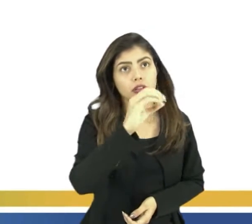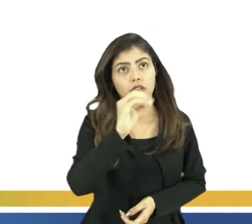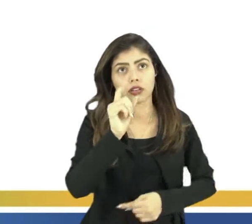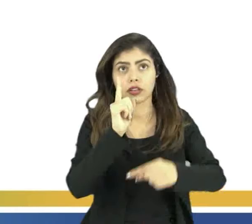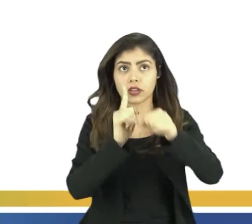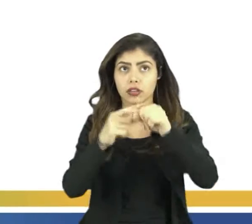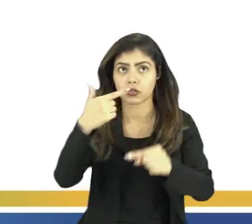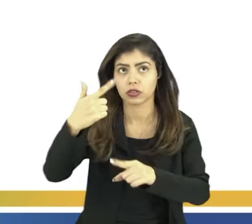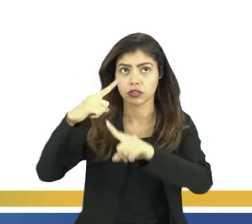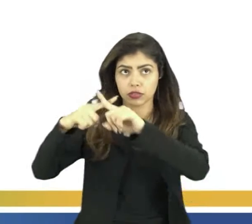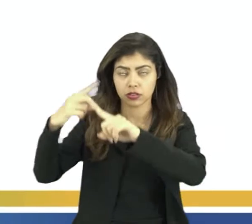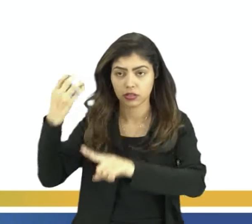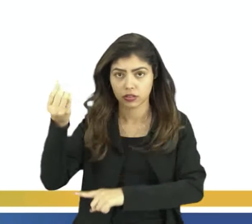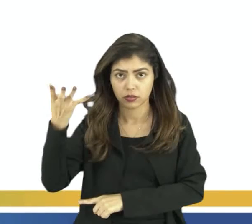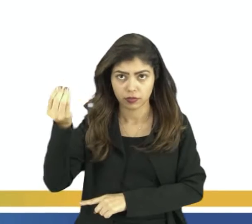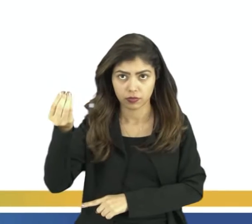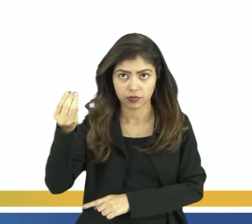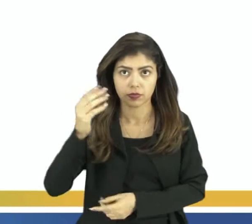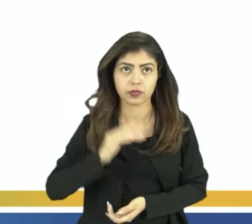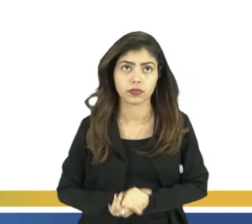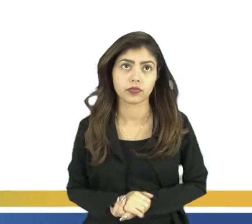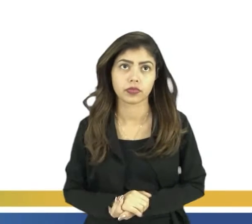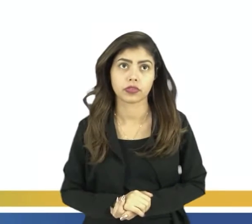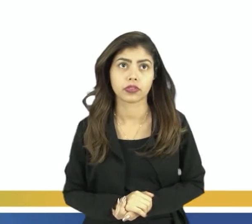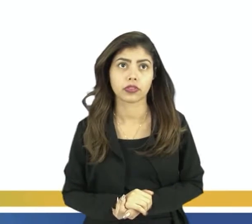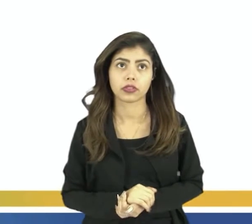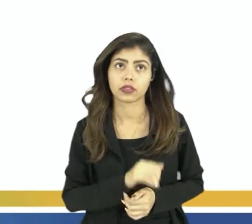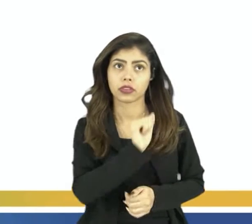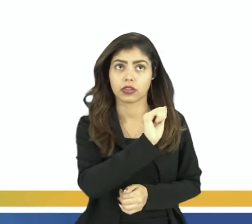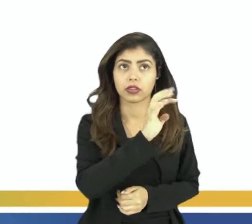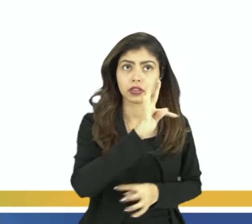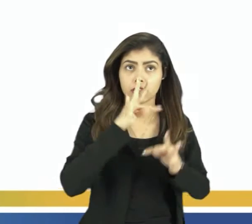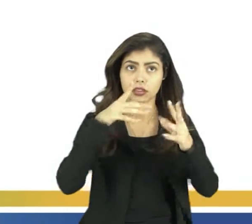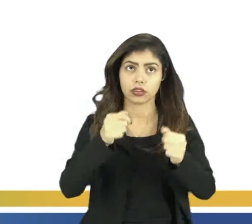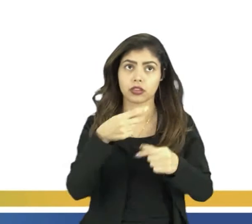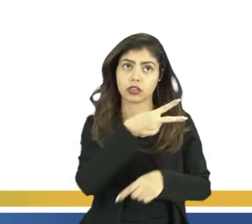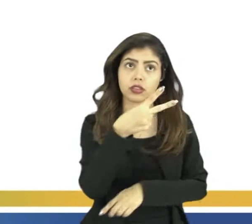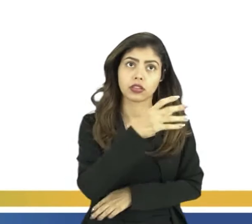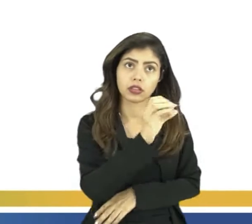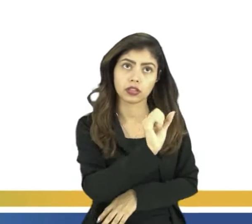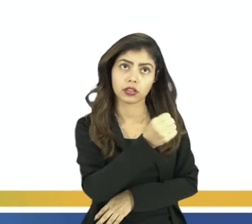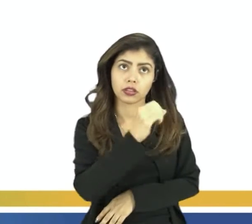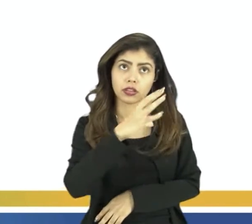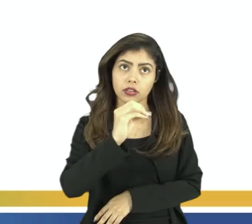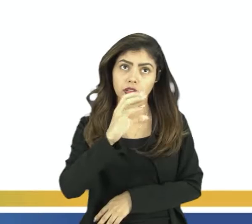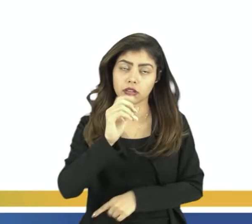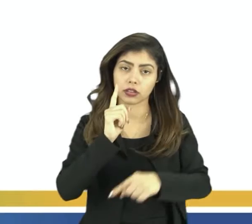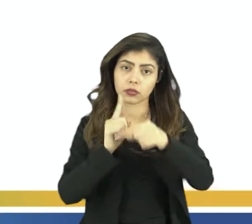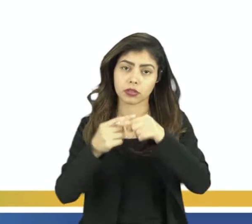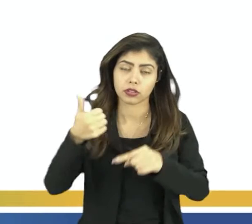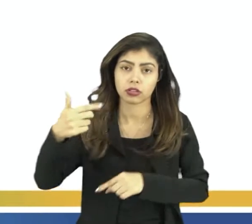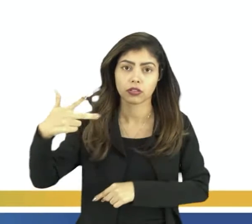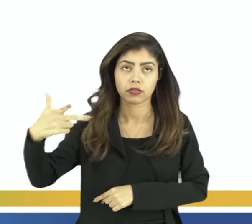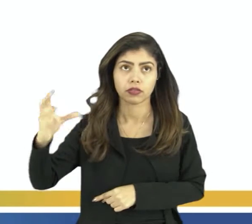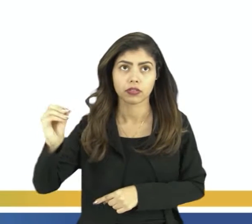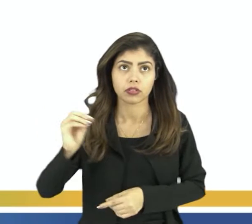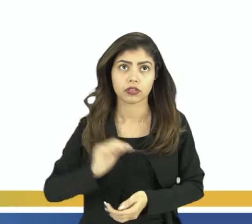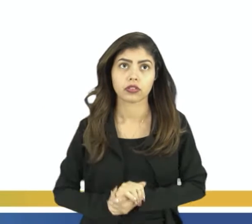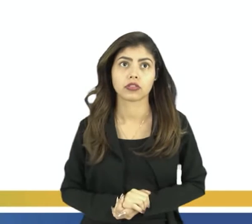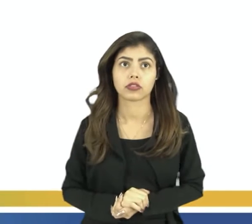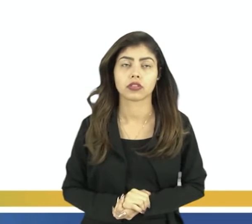área lateral, mais 2 vezes 60. A área total vou ter 800 mais 2 vezes